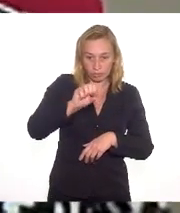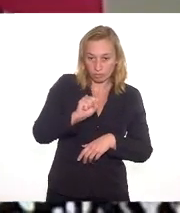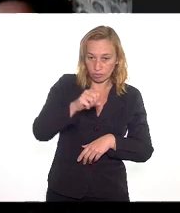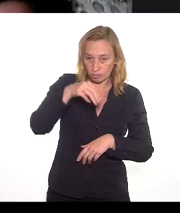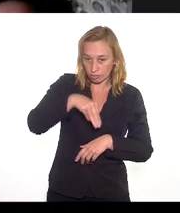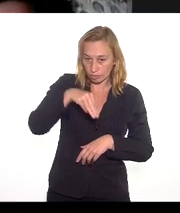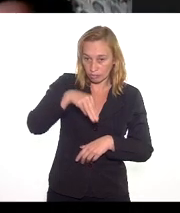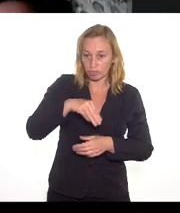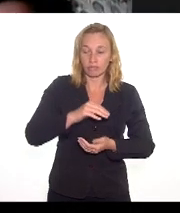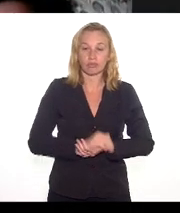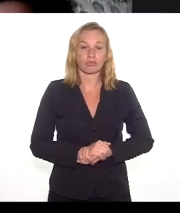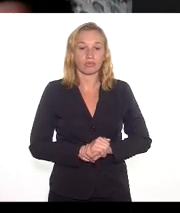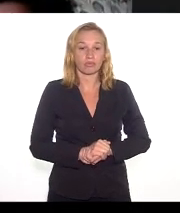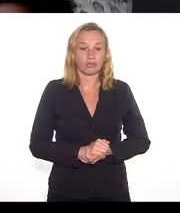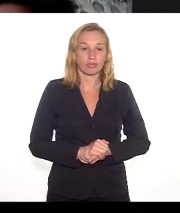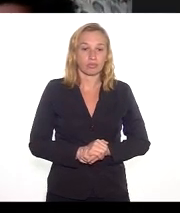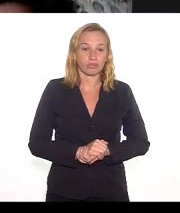minutos.